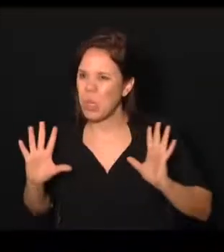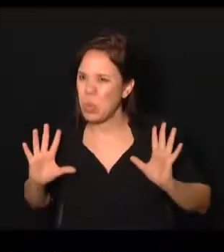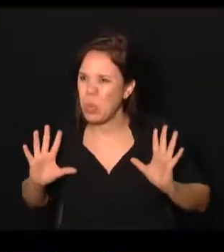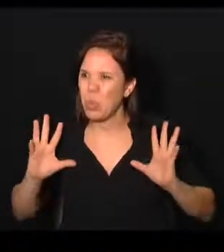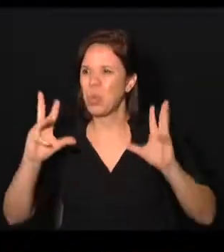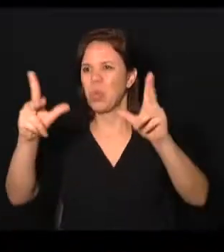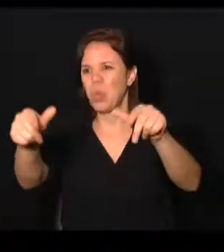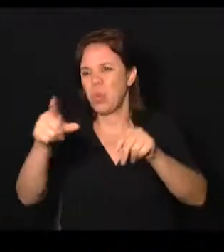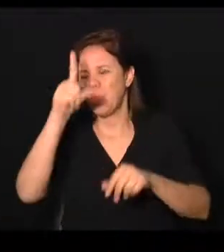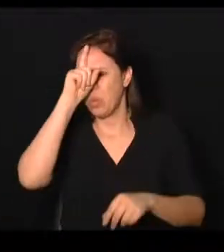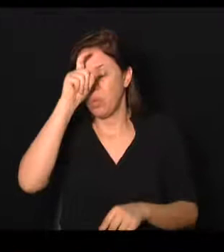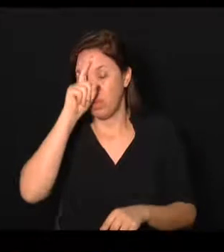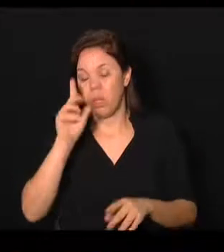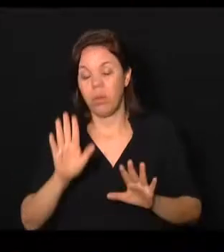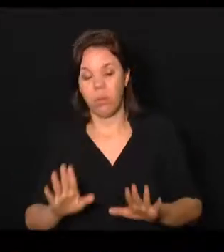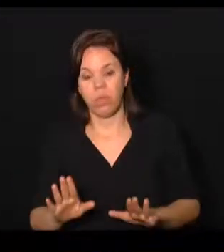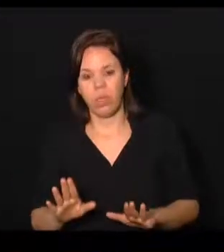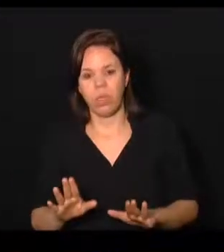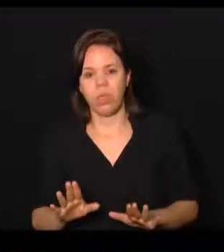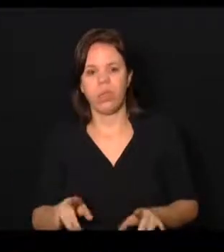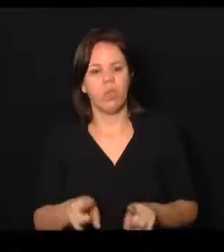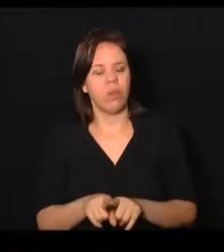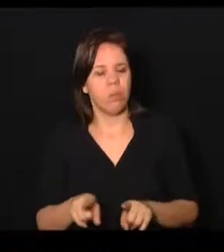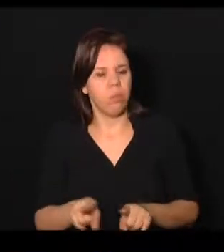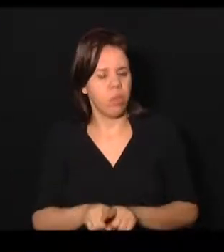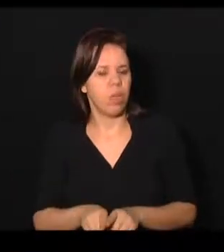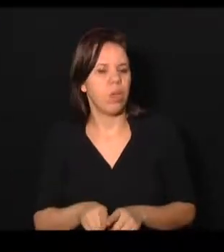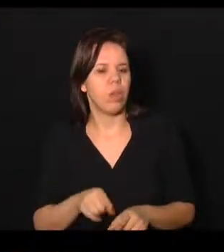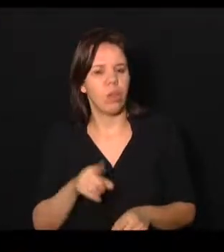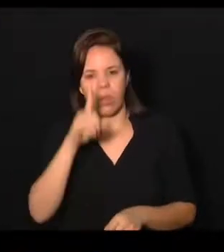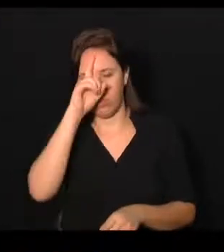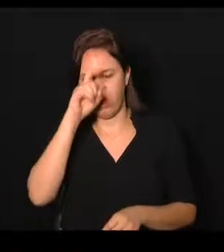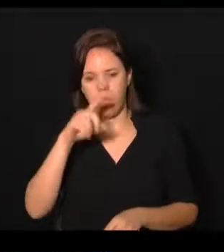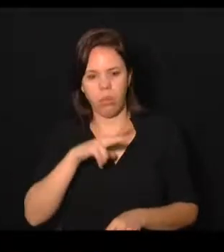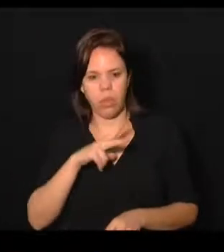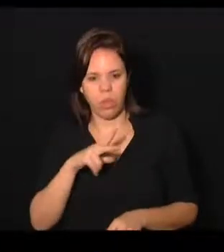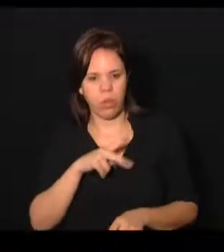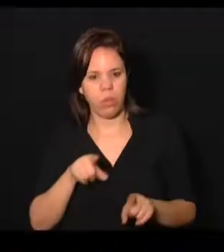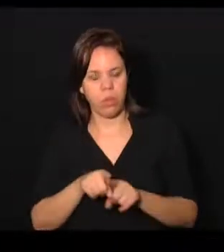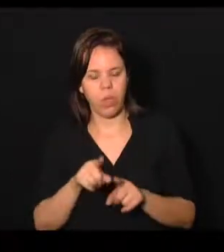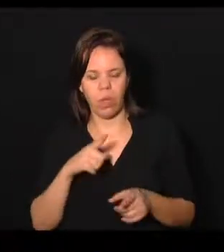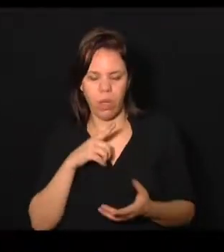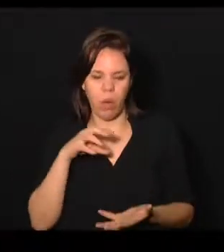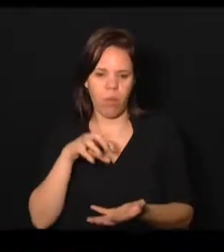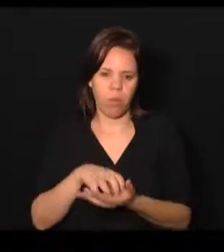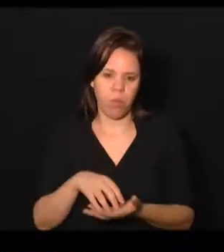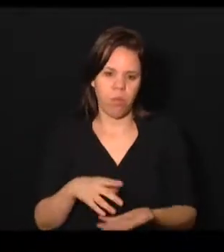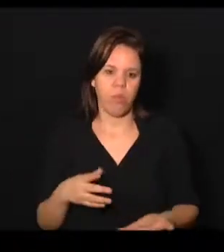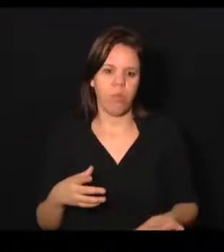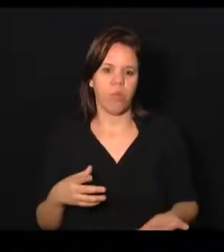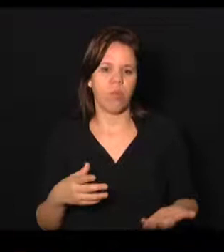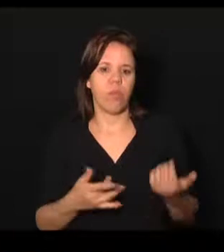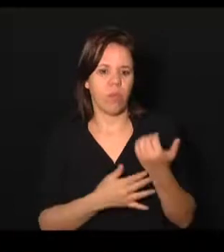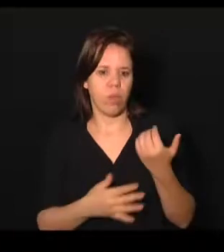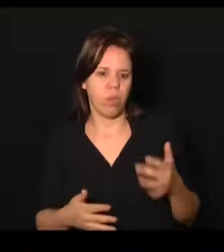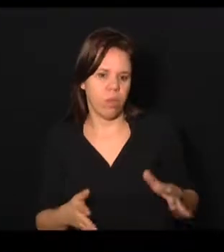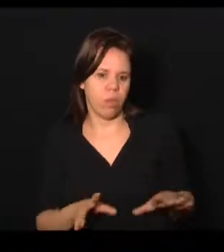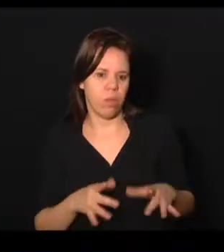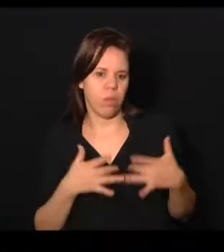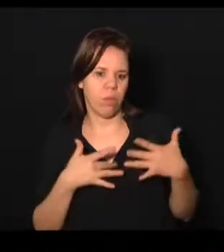privada de bancos de sangue, onde se encaixa o centro de hematologia, por exemplo,